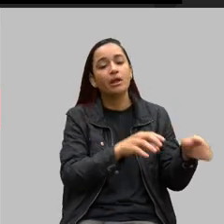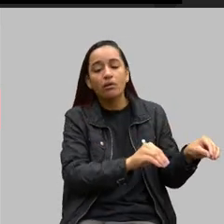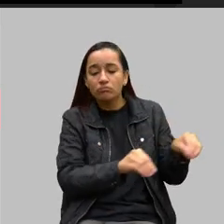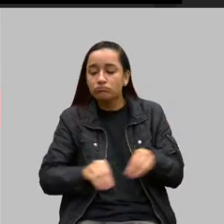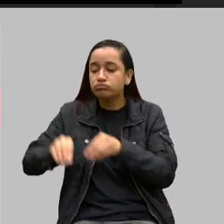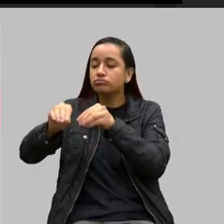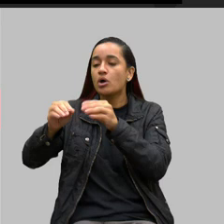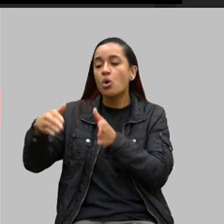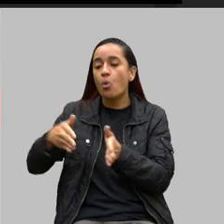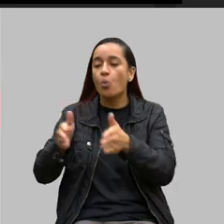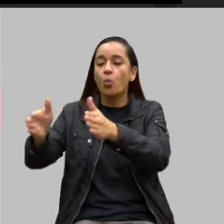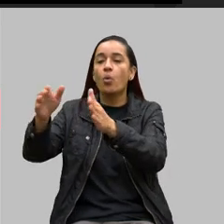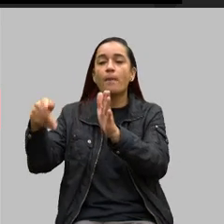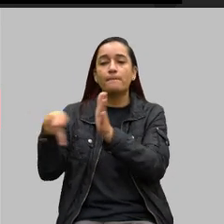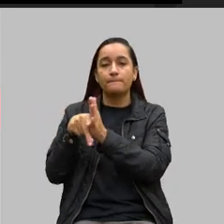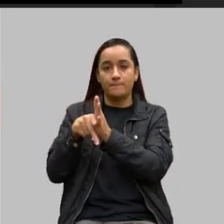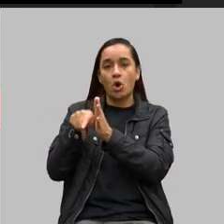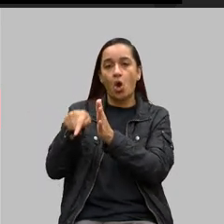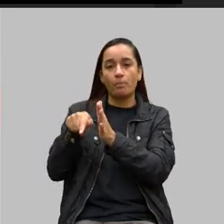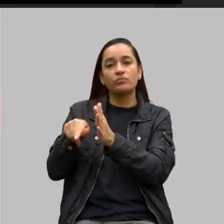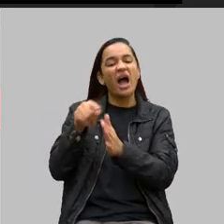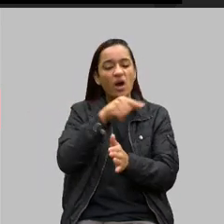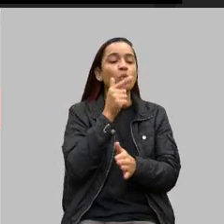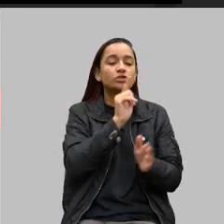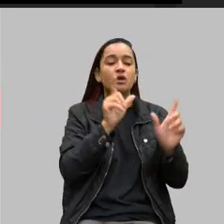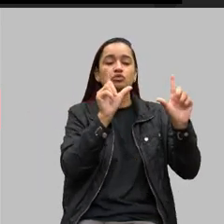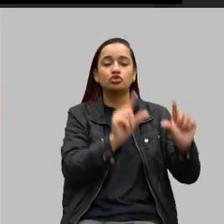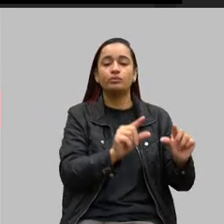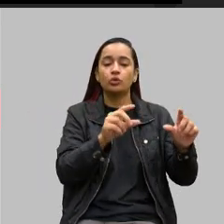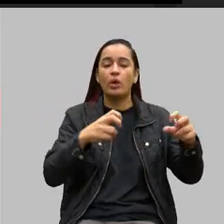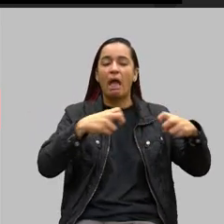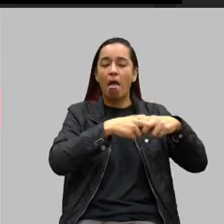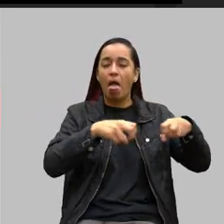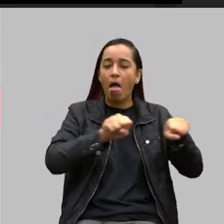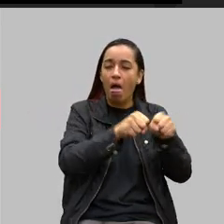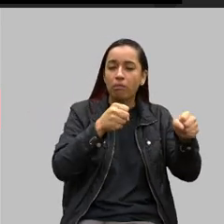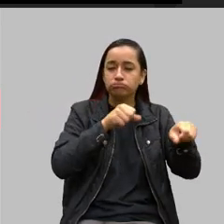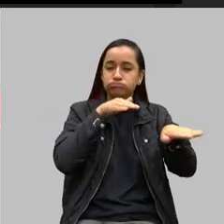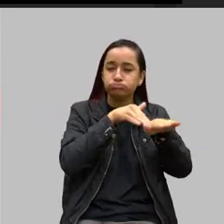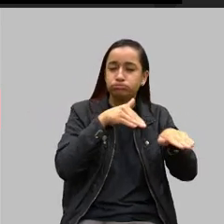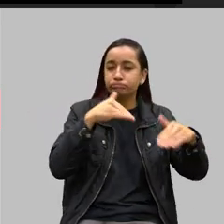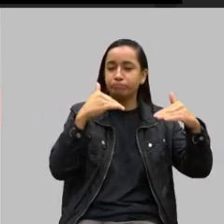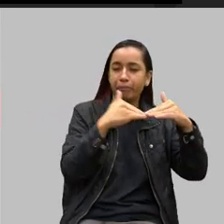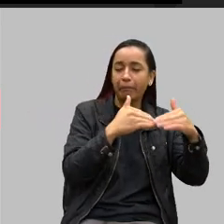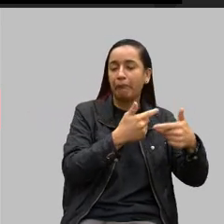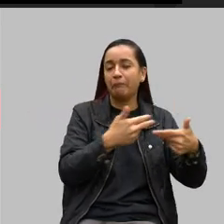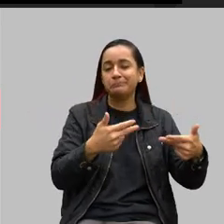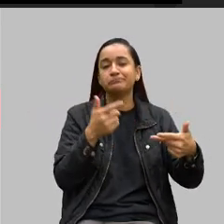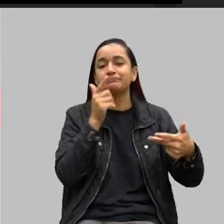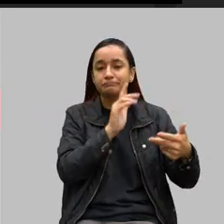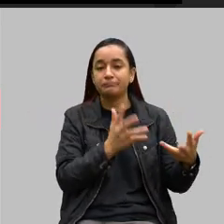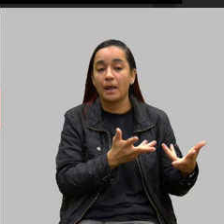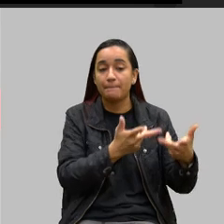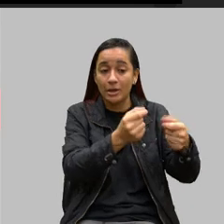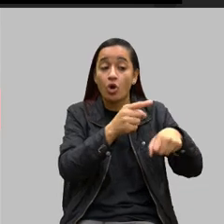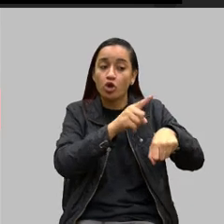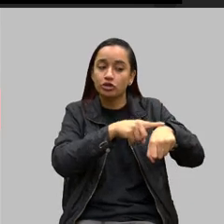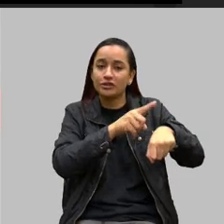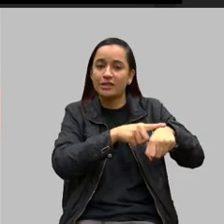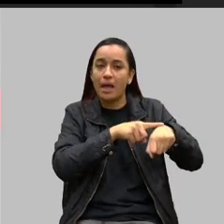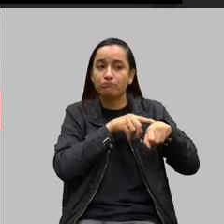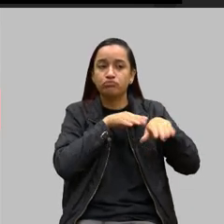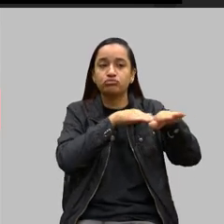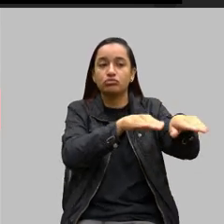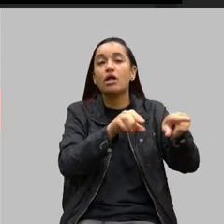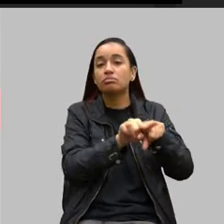né inúmeros acidentes então aqui vai ter um impacto direto né em redução do tempo de deslocamento na região metropolitana cortando